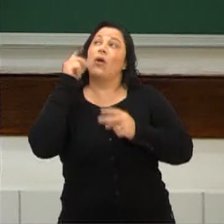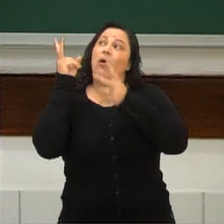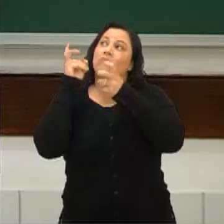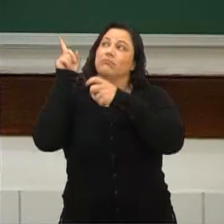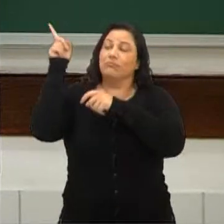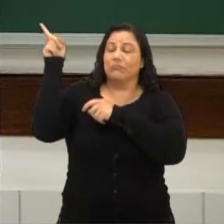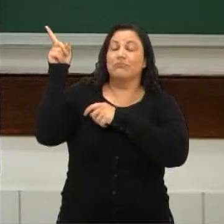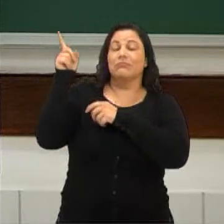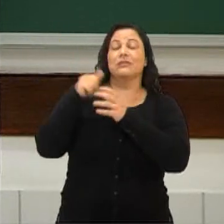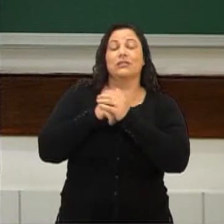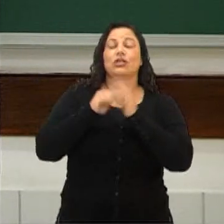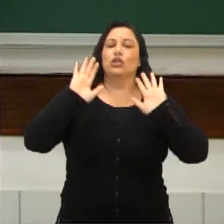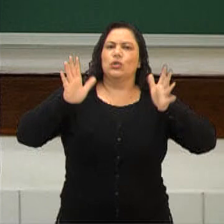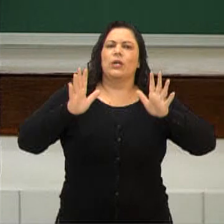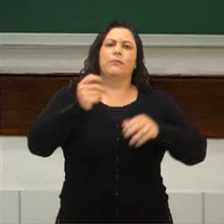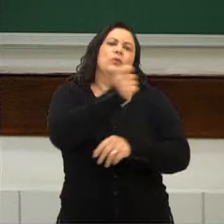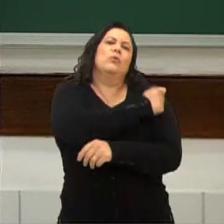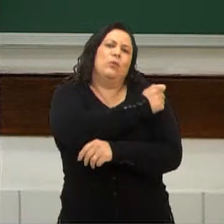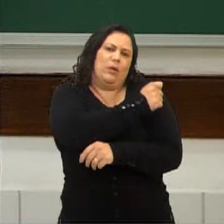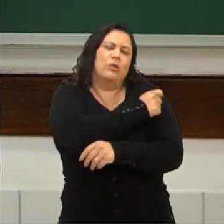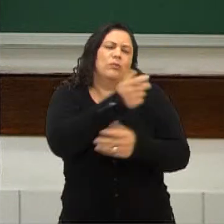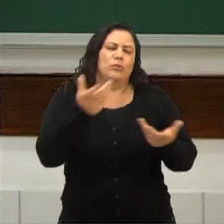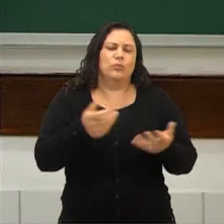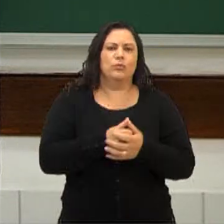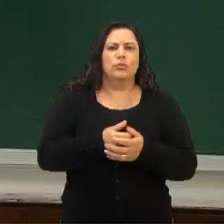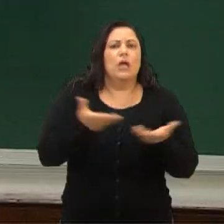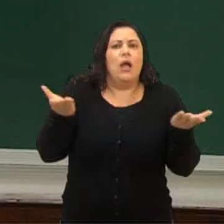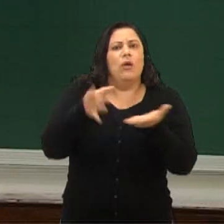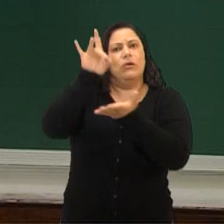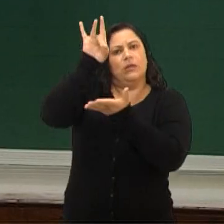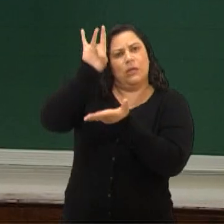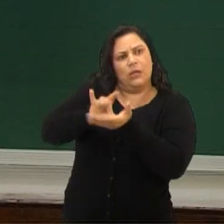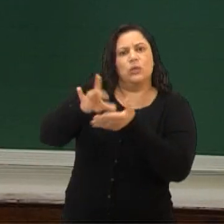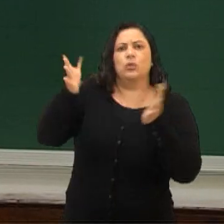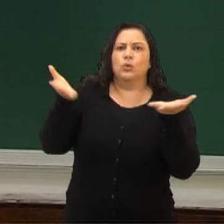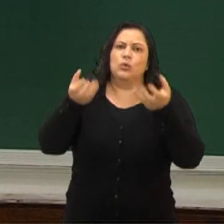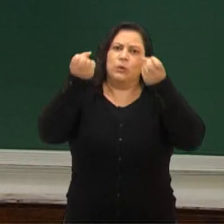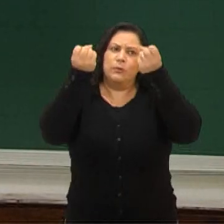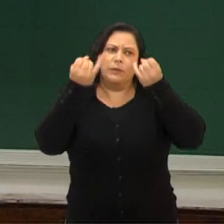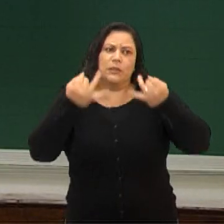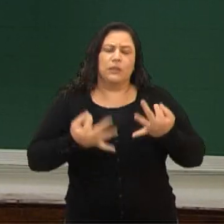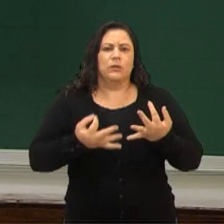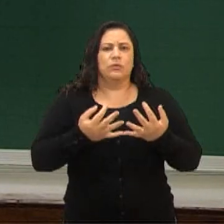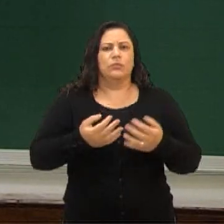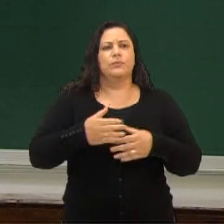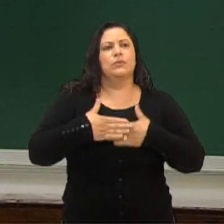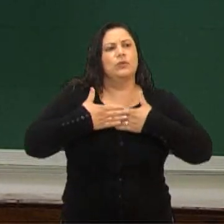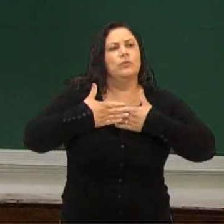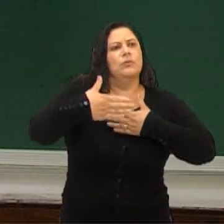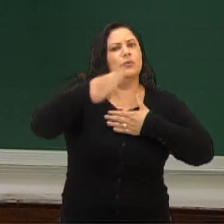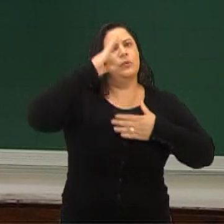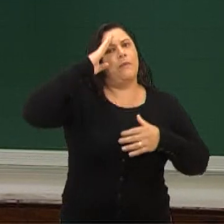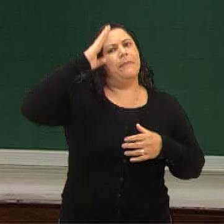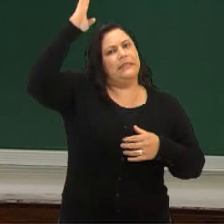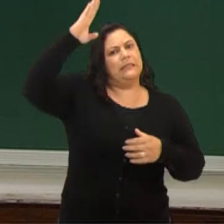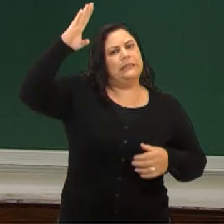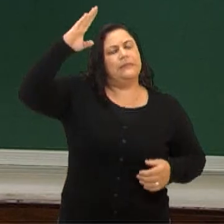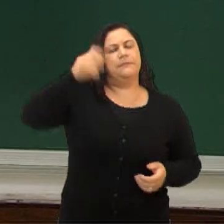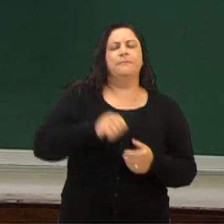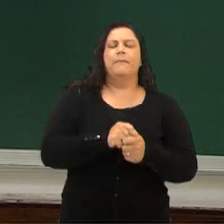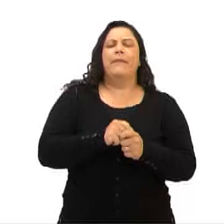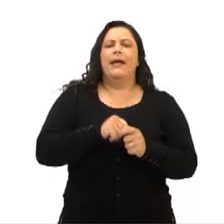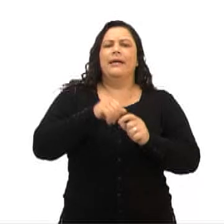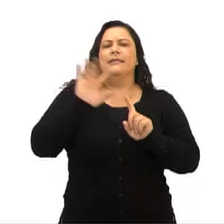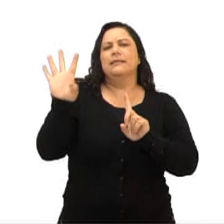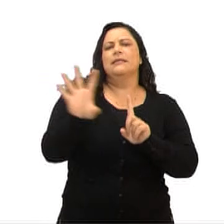vamos aqui para a atividade de novo, né? Lógico que a gente já falou das vertentes, eu vou até adiantar já, fácil, para a gente começar a falar dos principais artistas. E